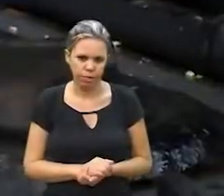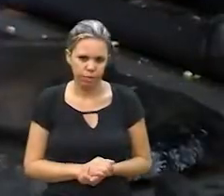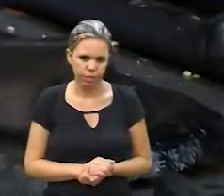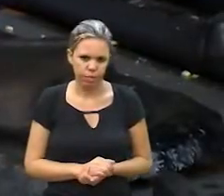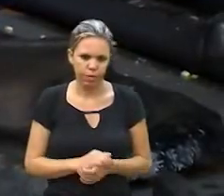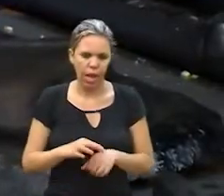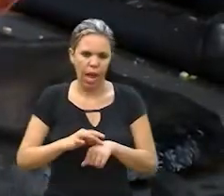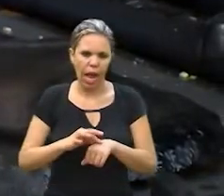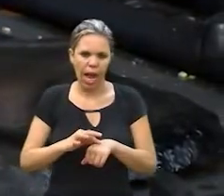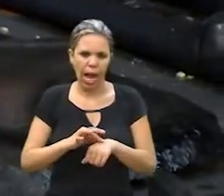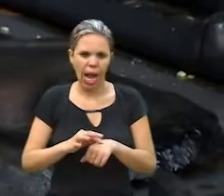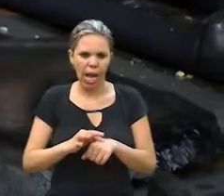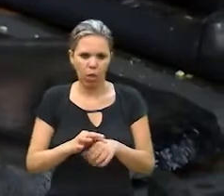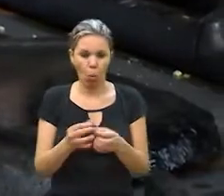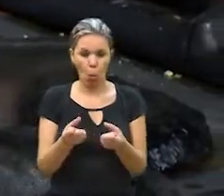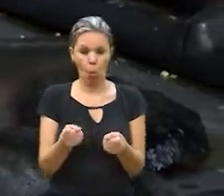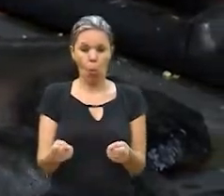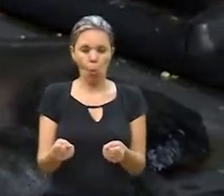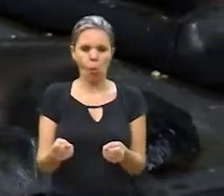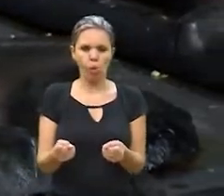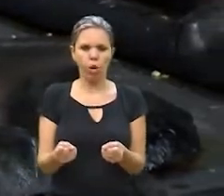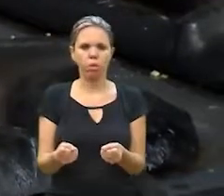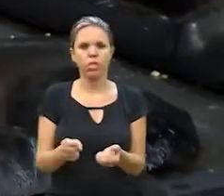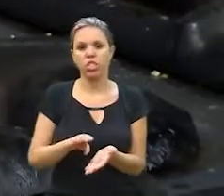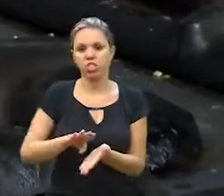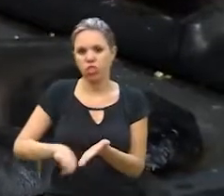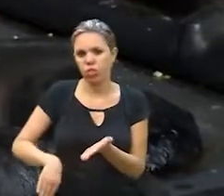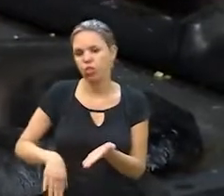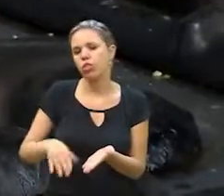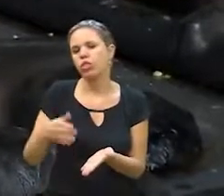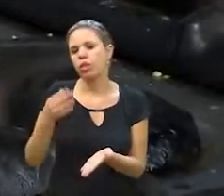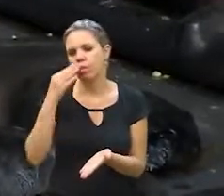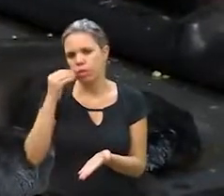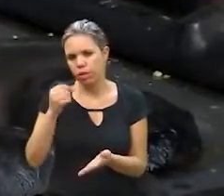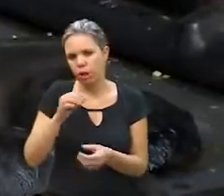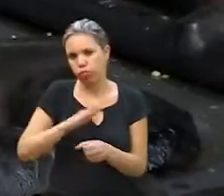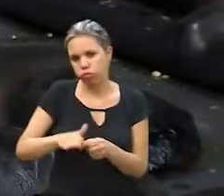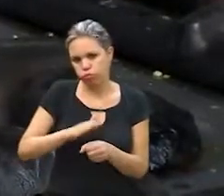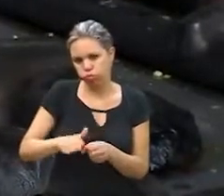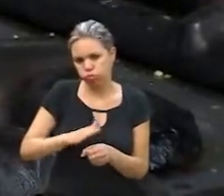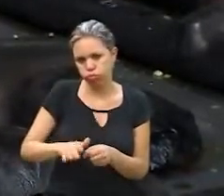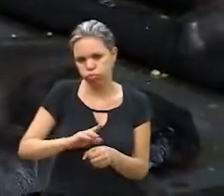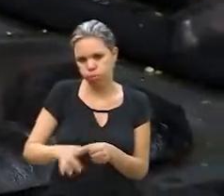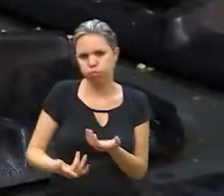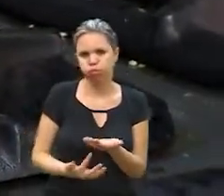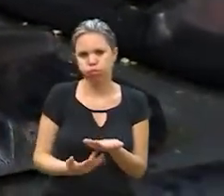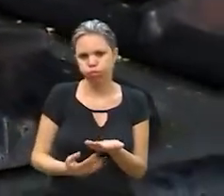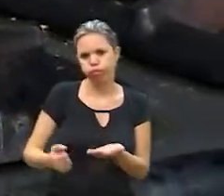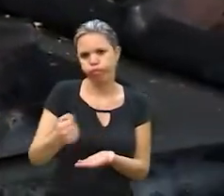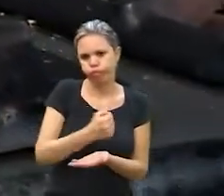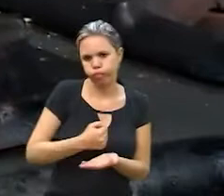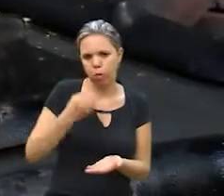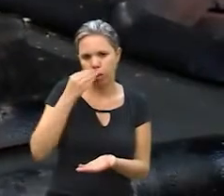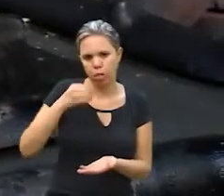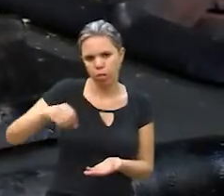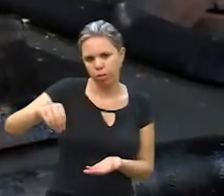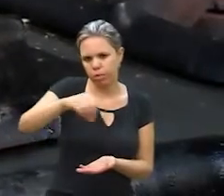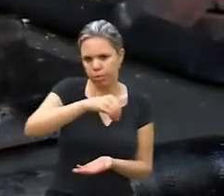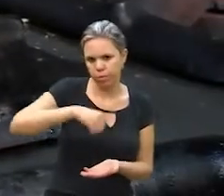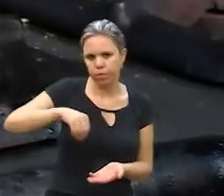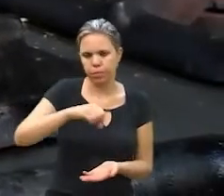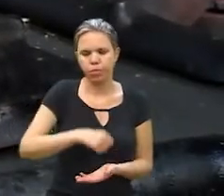A carne seca precisa ser dessalgada e desfiada. Aí você vai refogar ela no tempero.